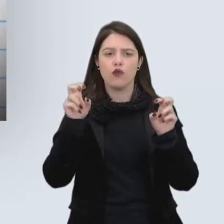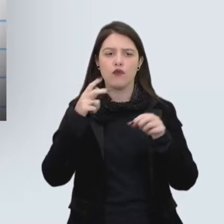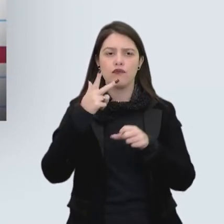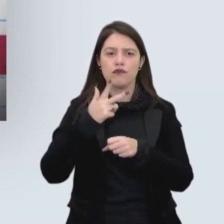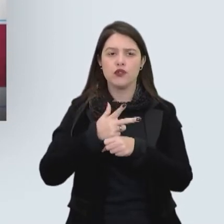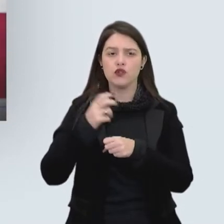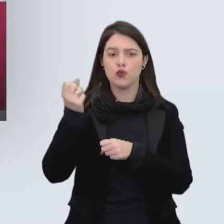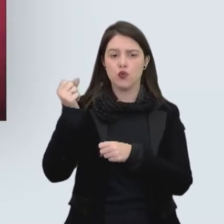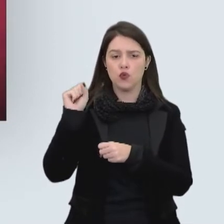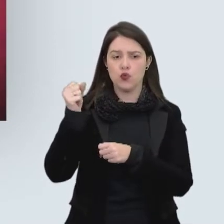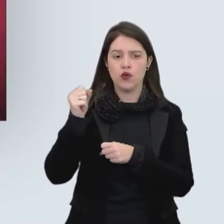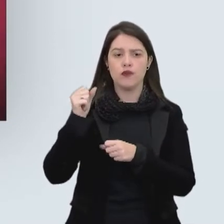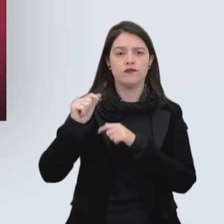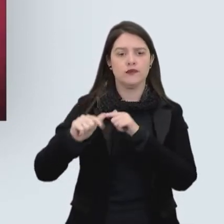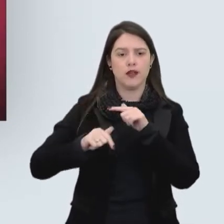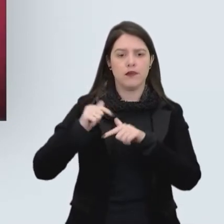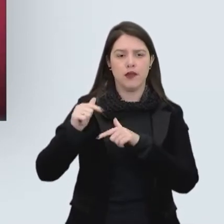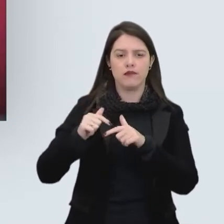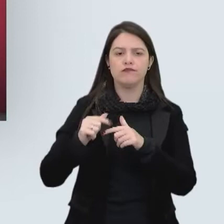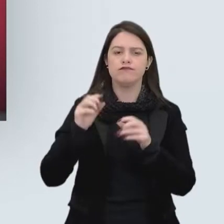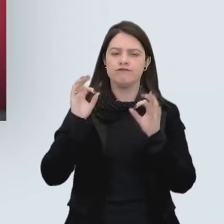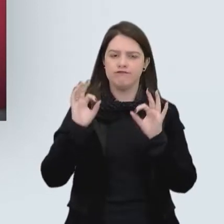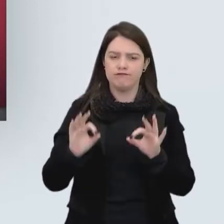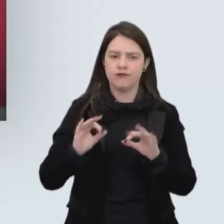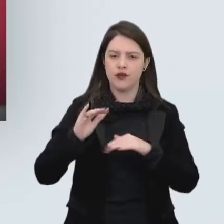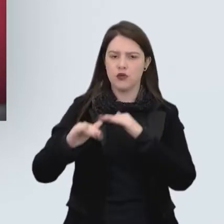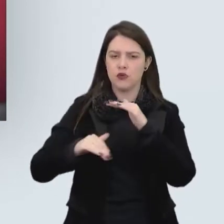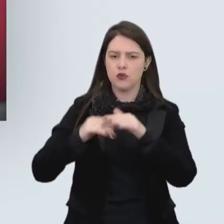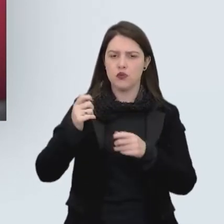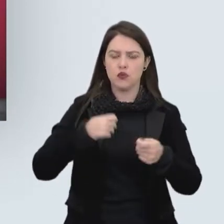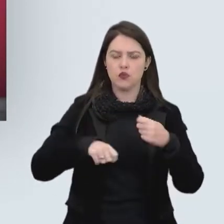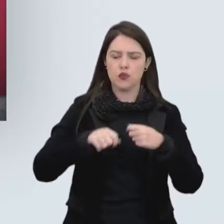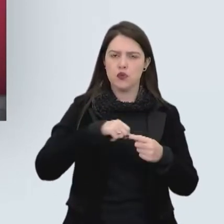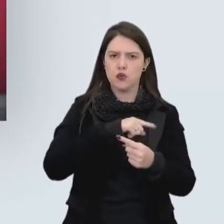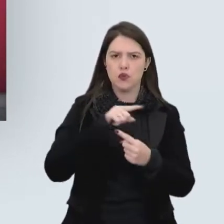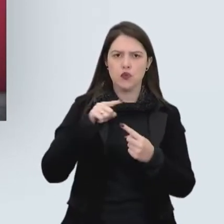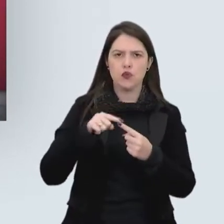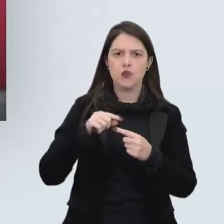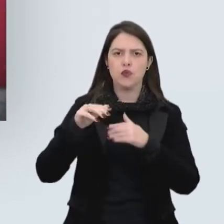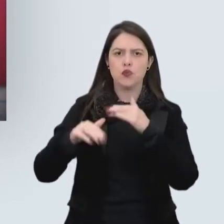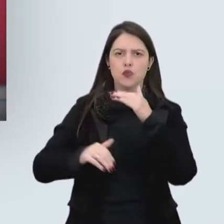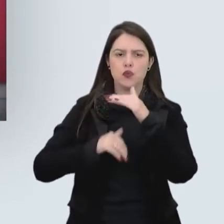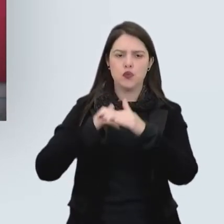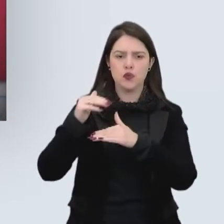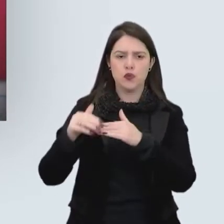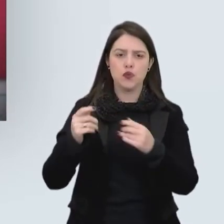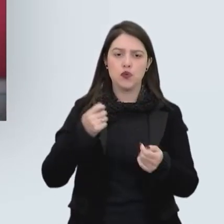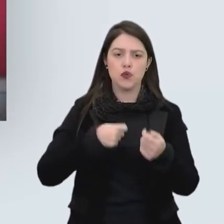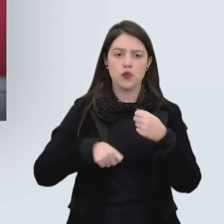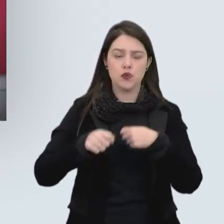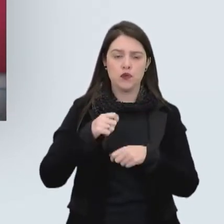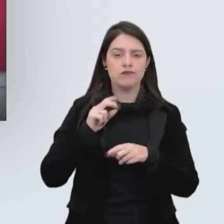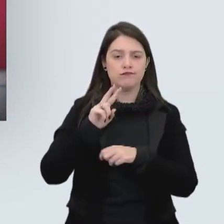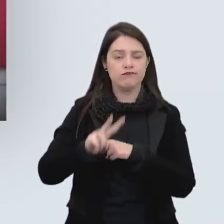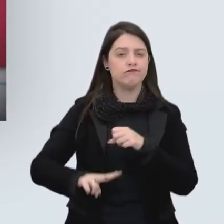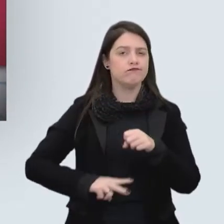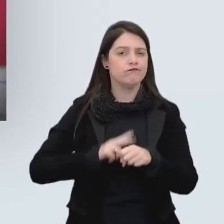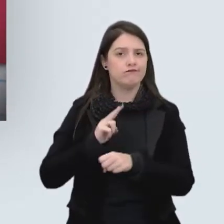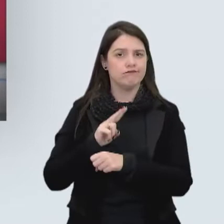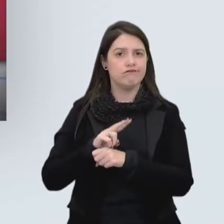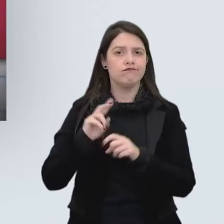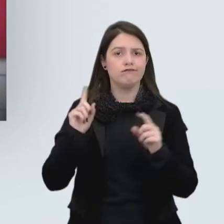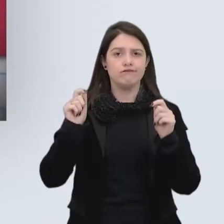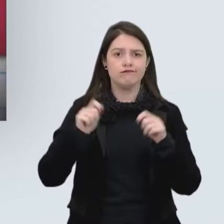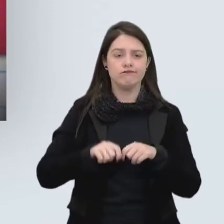Trabalho Decente e Crescimento Econômico. O objetivo é, até 2030, promover o crescimento econômico sustentado, inclusivo e